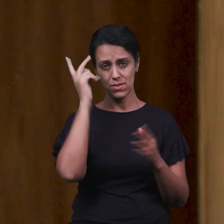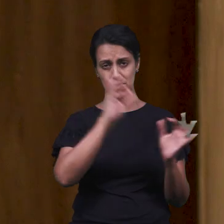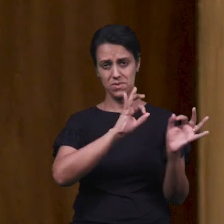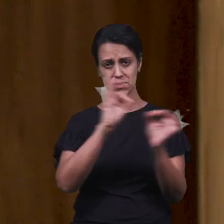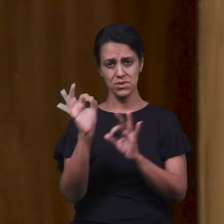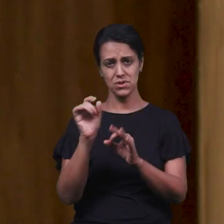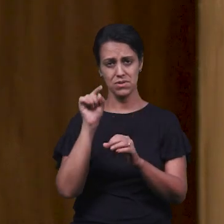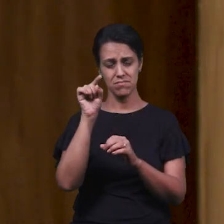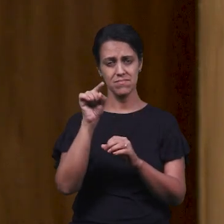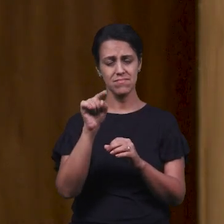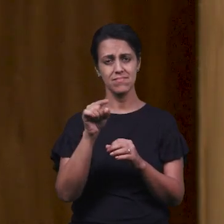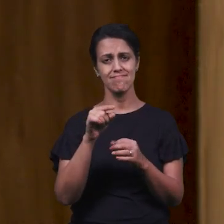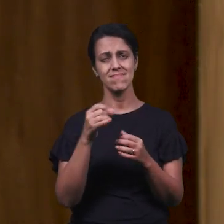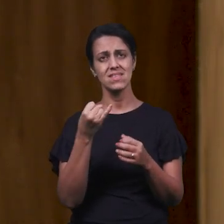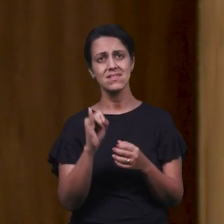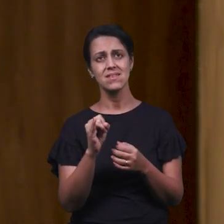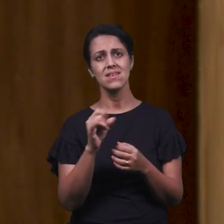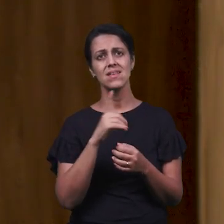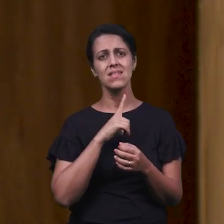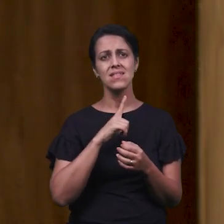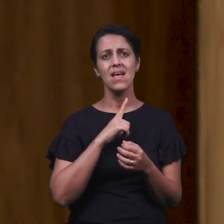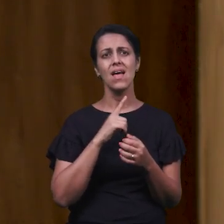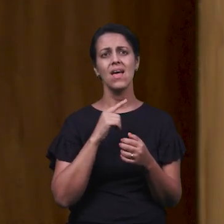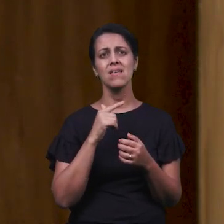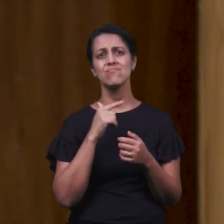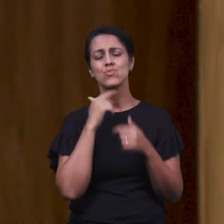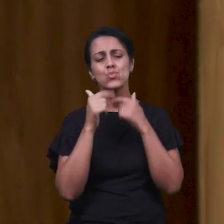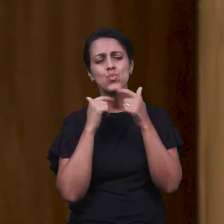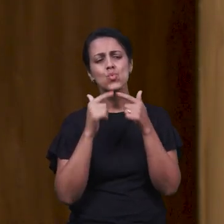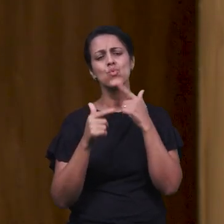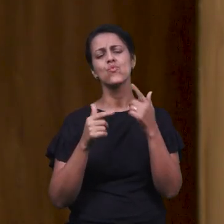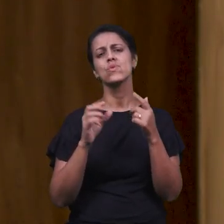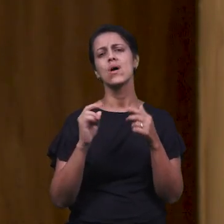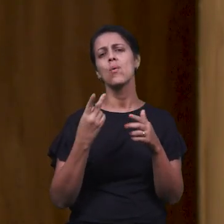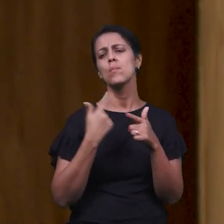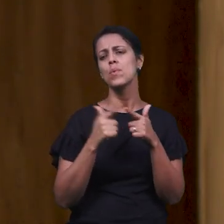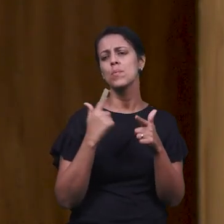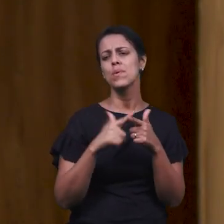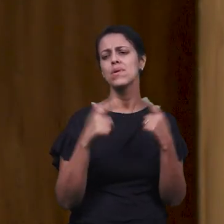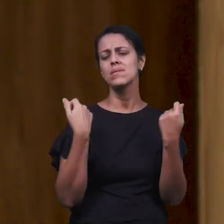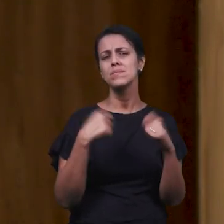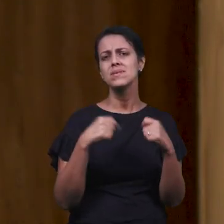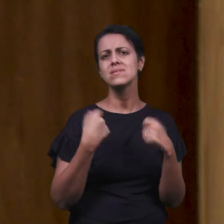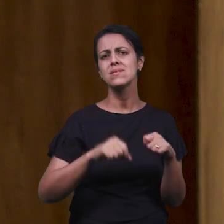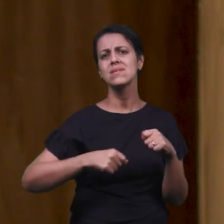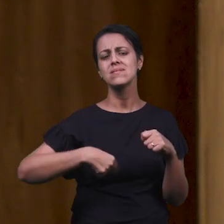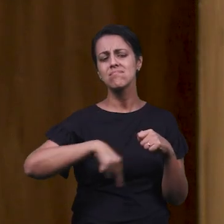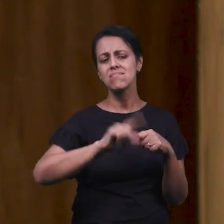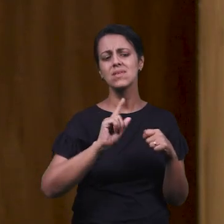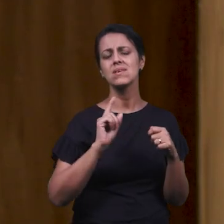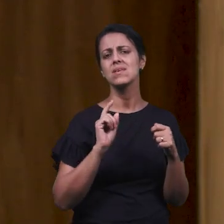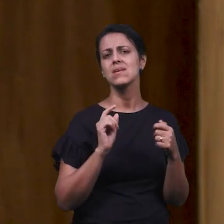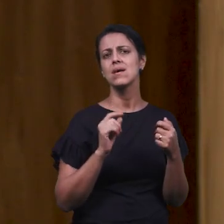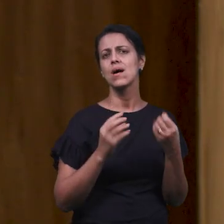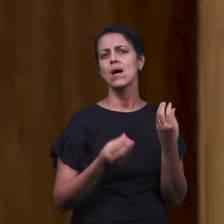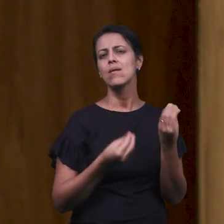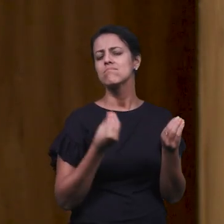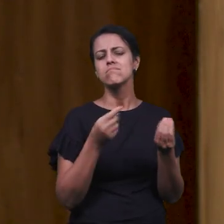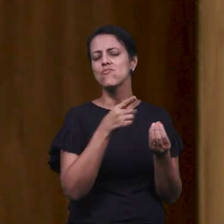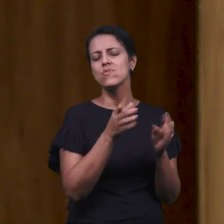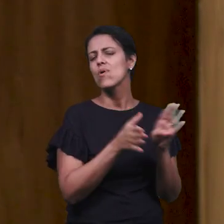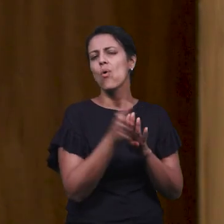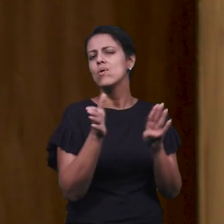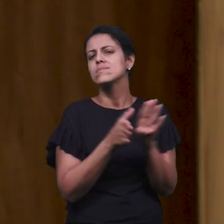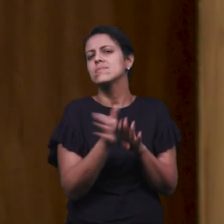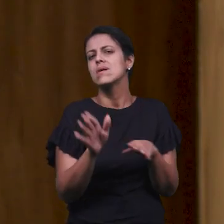caso a pessoa tenha alguma demanda, alguma questão que a pessoa quer levar para o judiciário, né, ou quer resolver de alguma forma, qual o conselho que o senhor